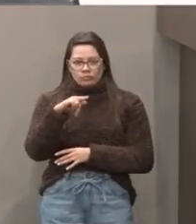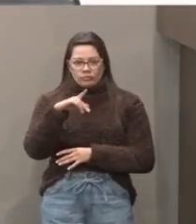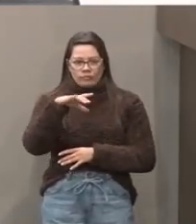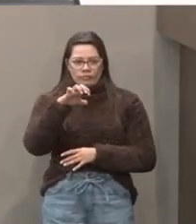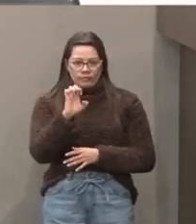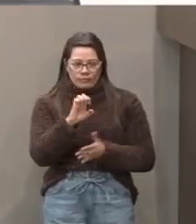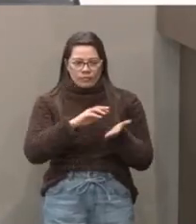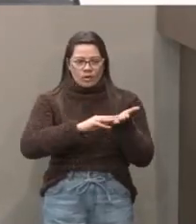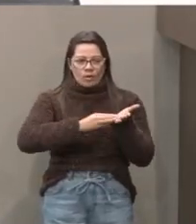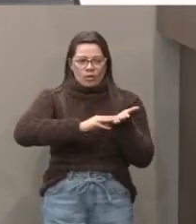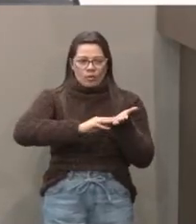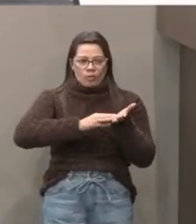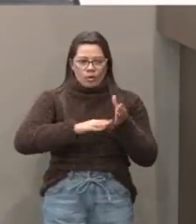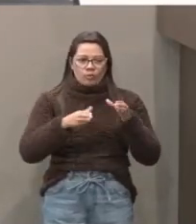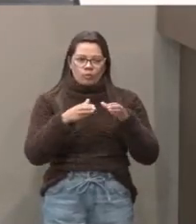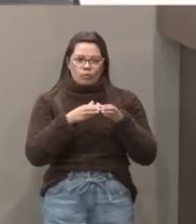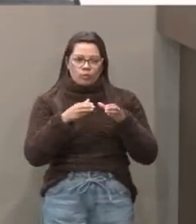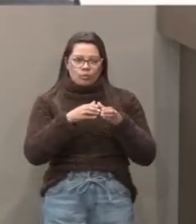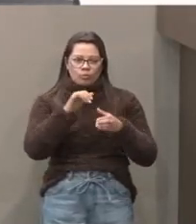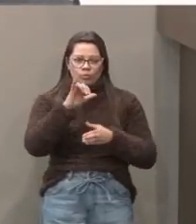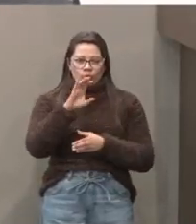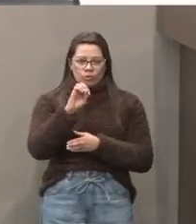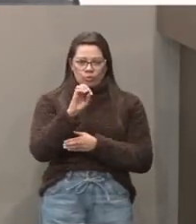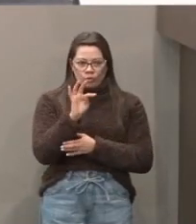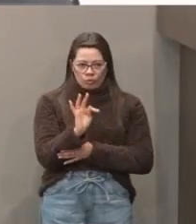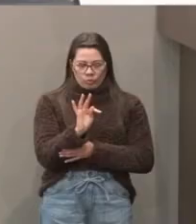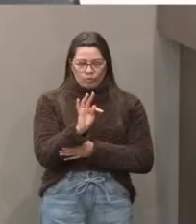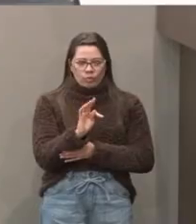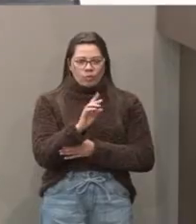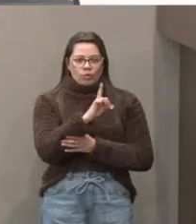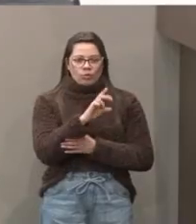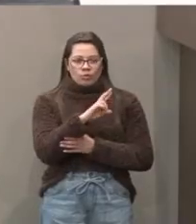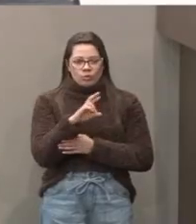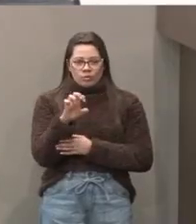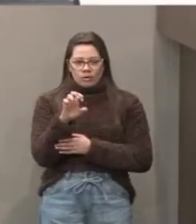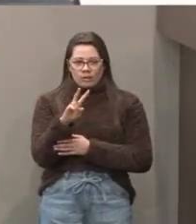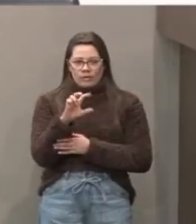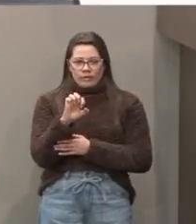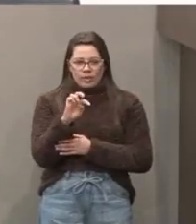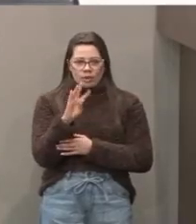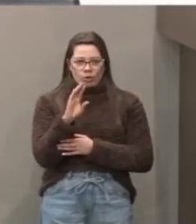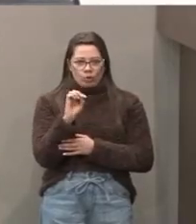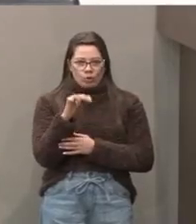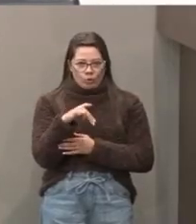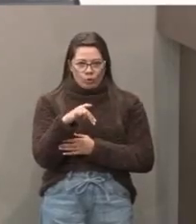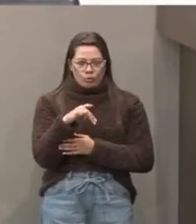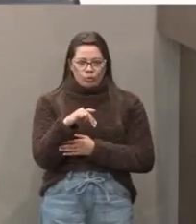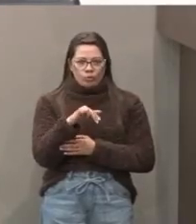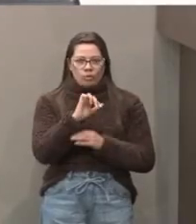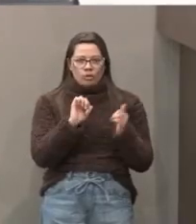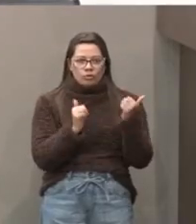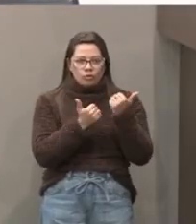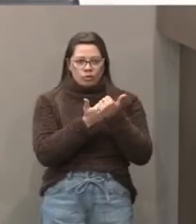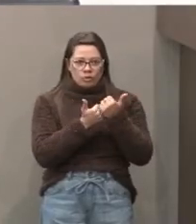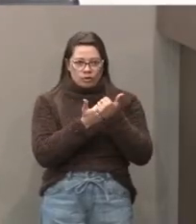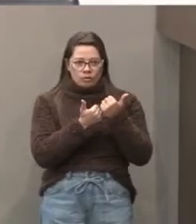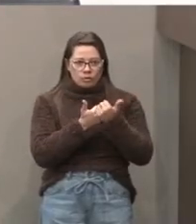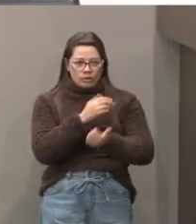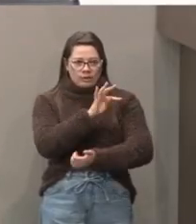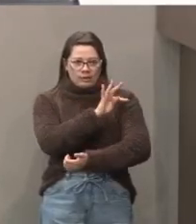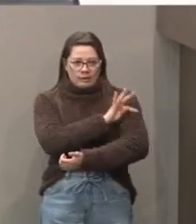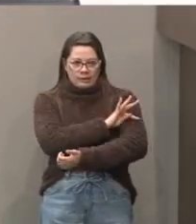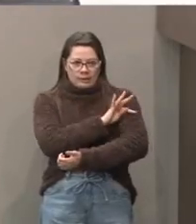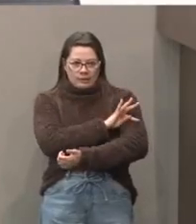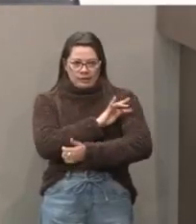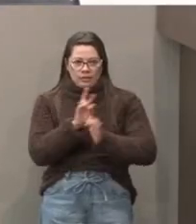do Corpo Clínico do IOT, e doutor Everton de Lima, diretor técnico e clínico do IOT, que